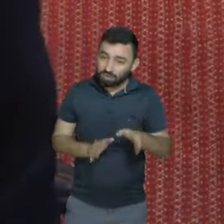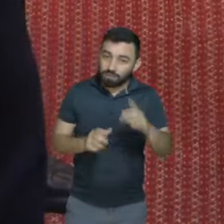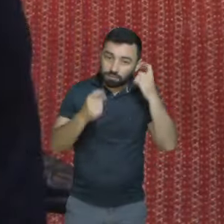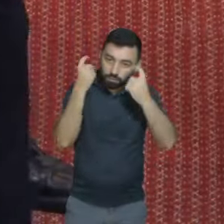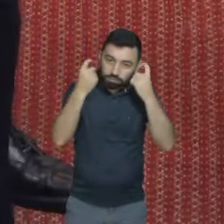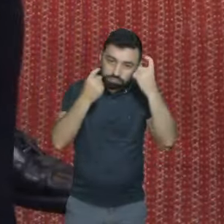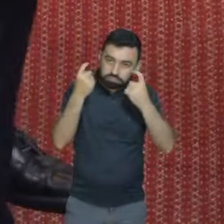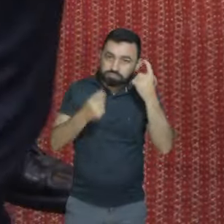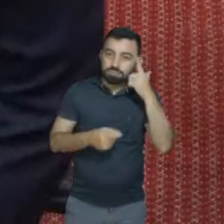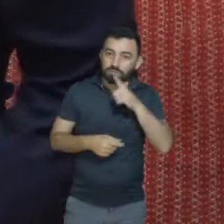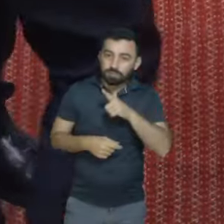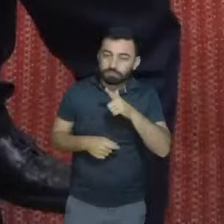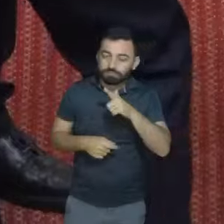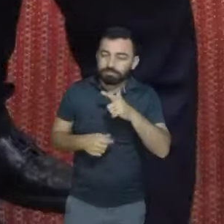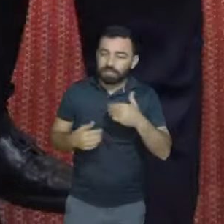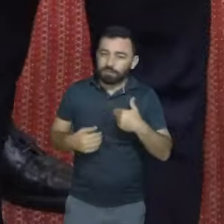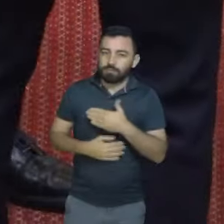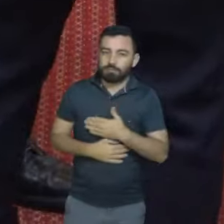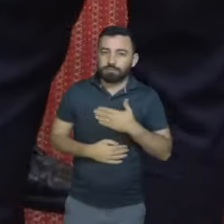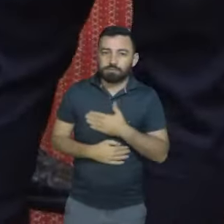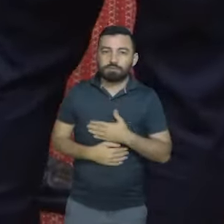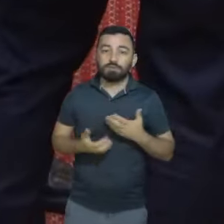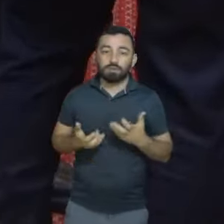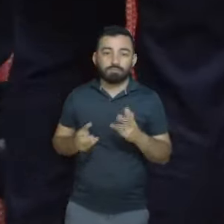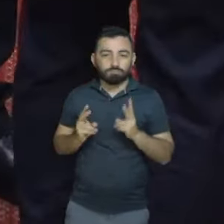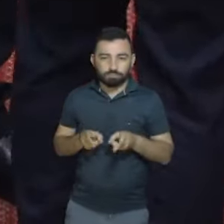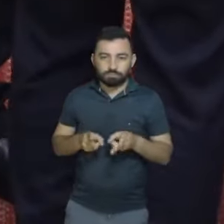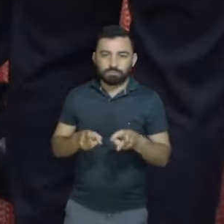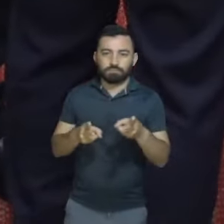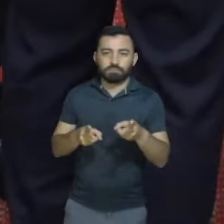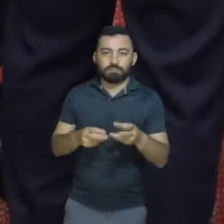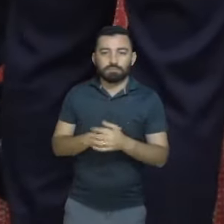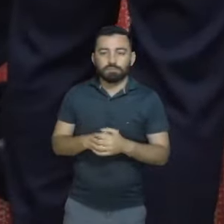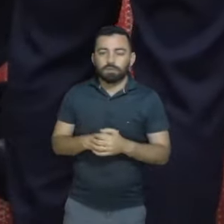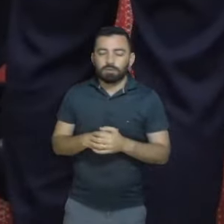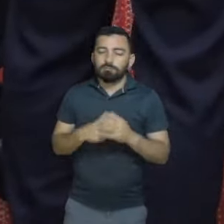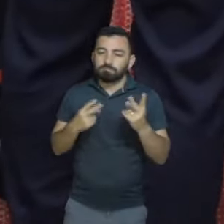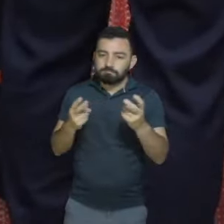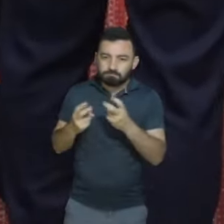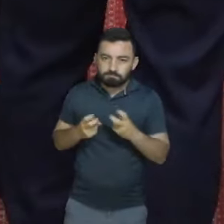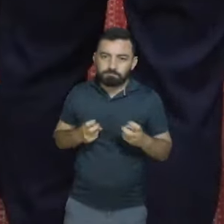preocupação, então eu gostaria que a gente mantivesse os olhares